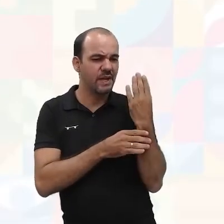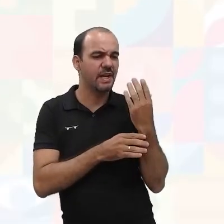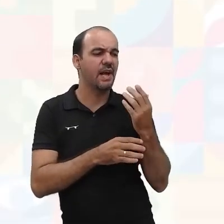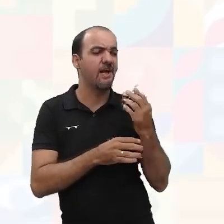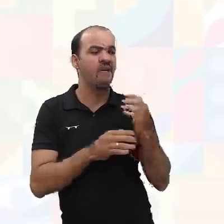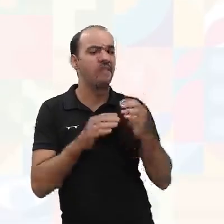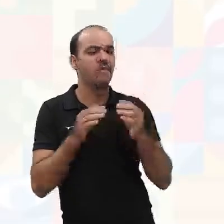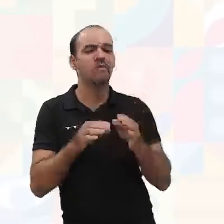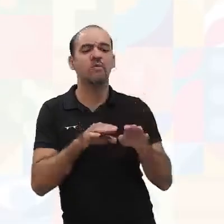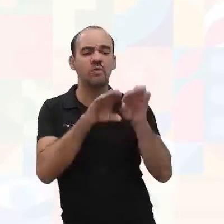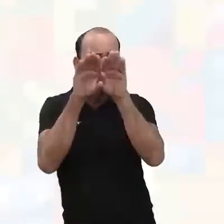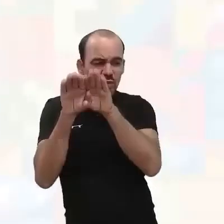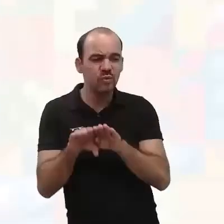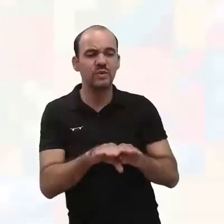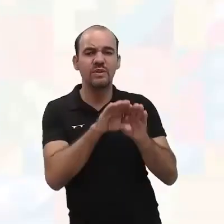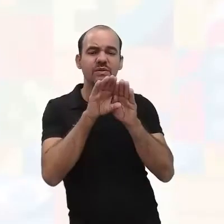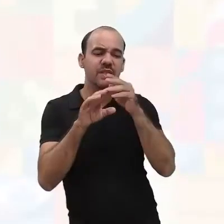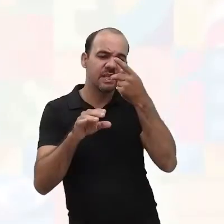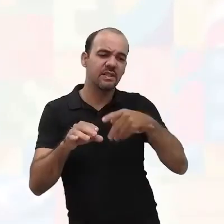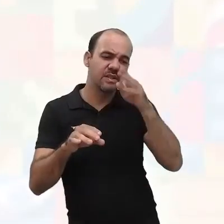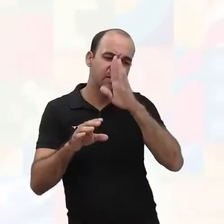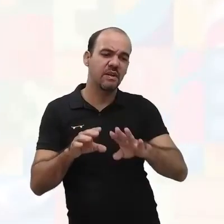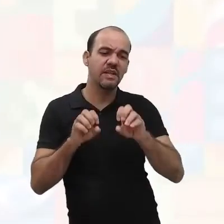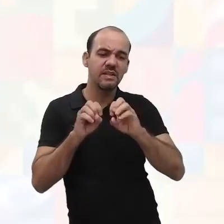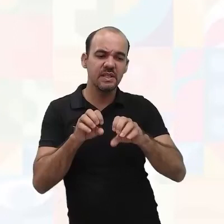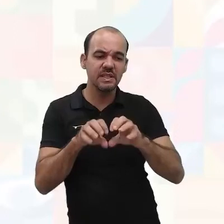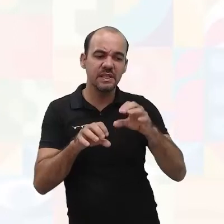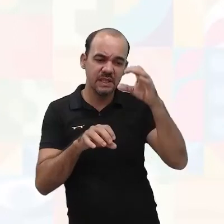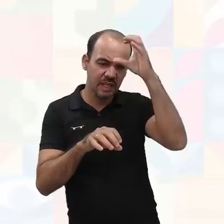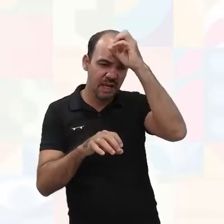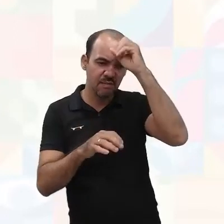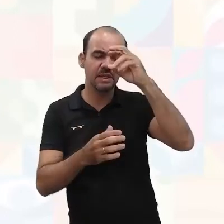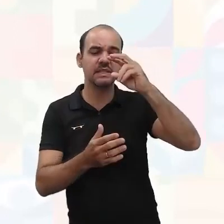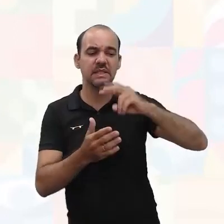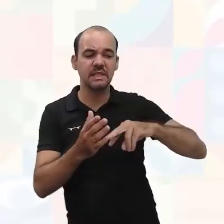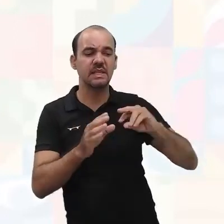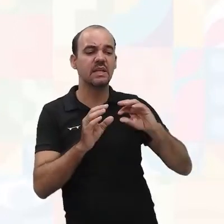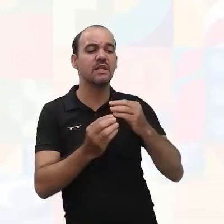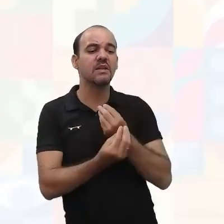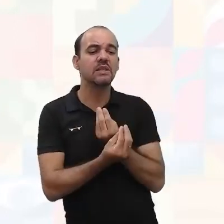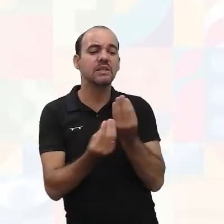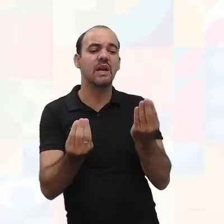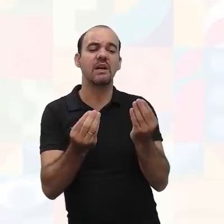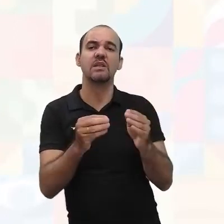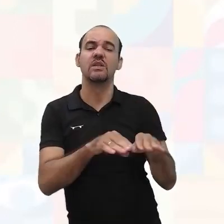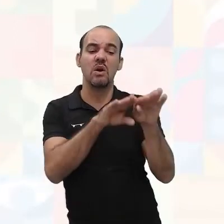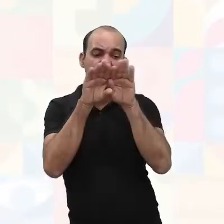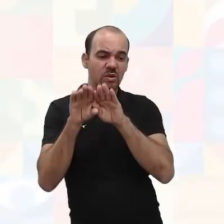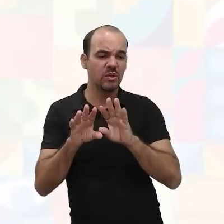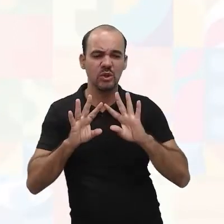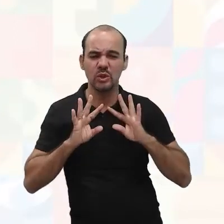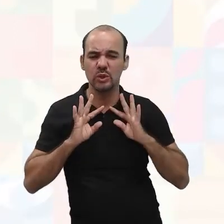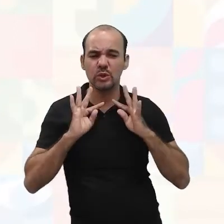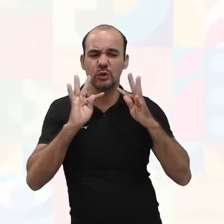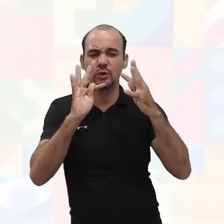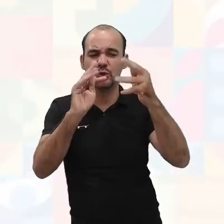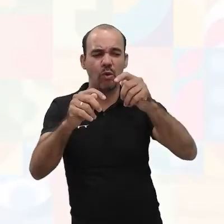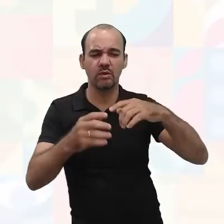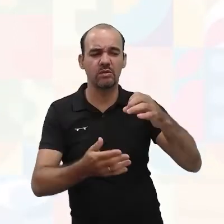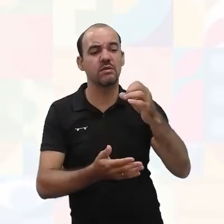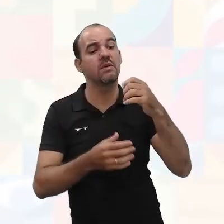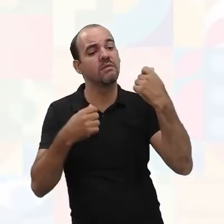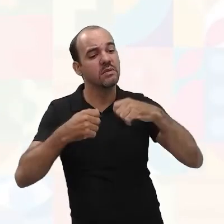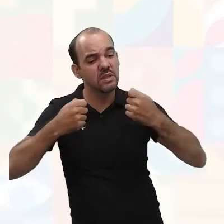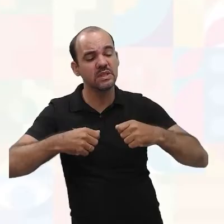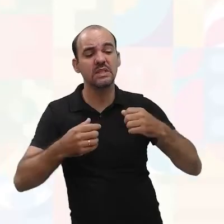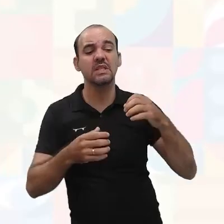se processar o processo de ensino e aprendizagem no Brasil, na oferta, na universalização do acesso à educação básica. E isso vai ser